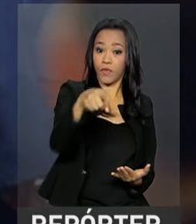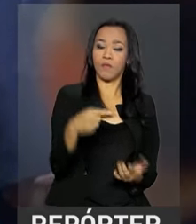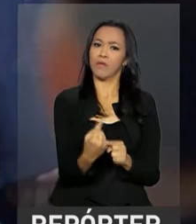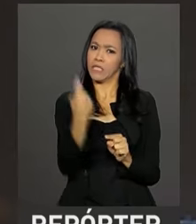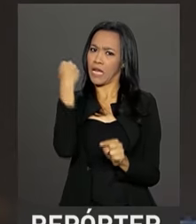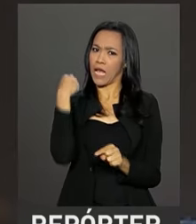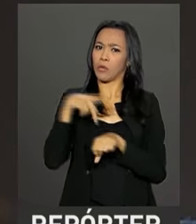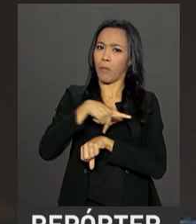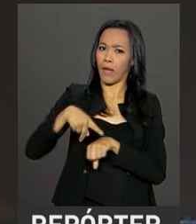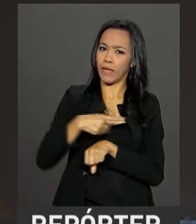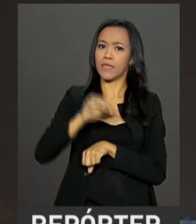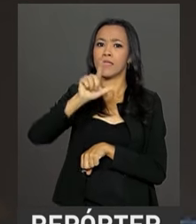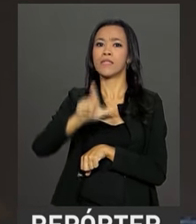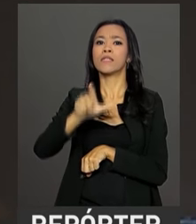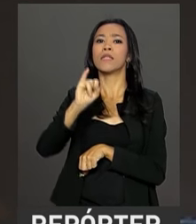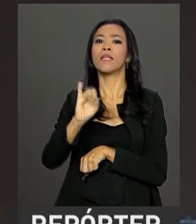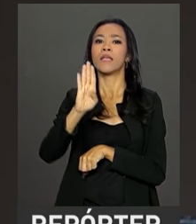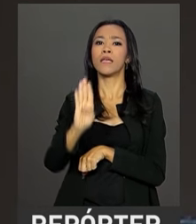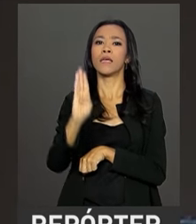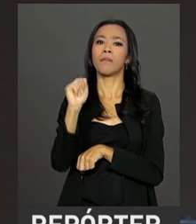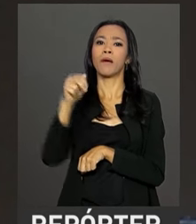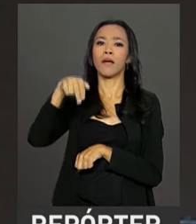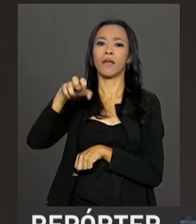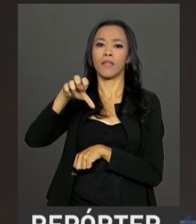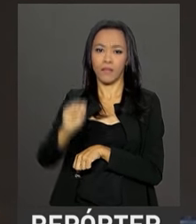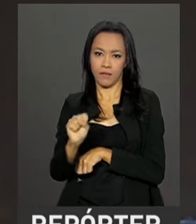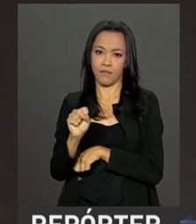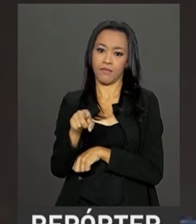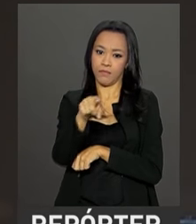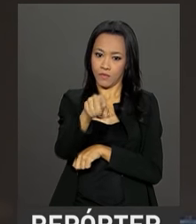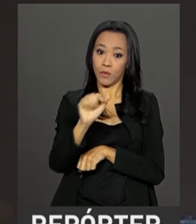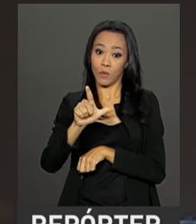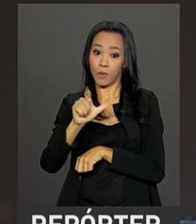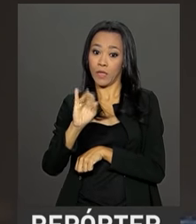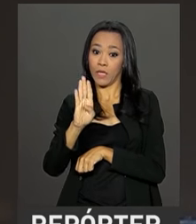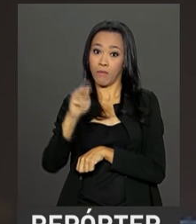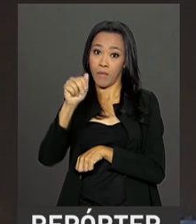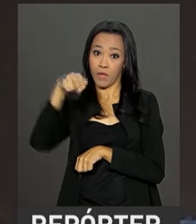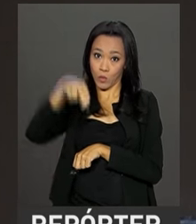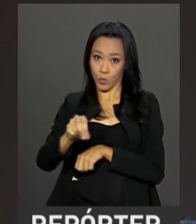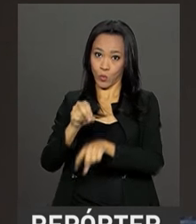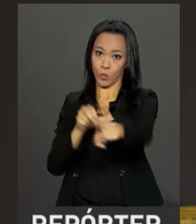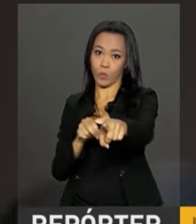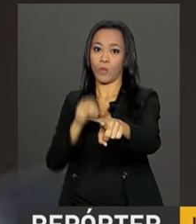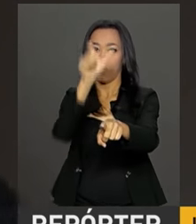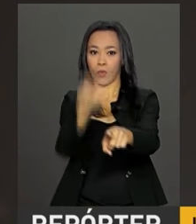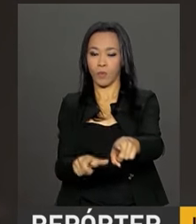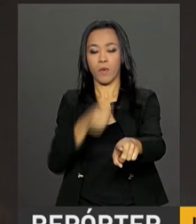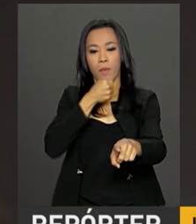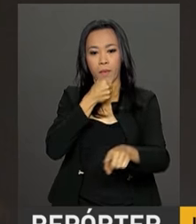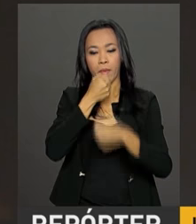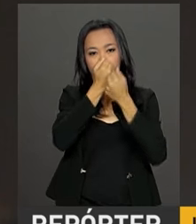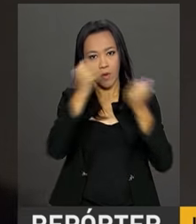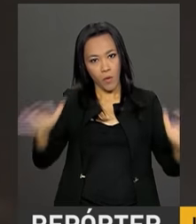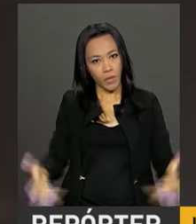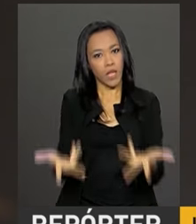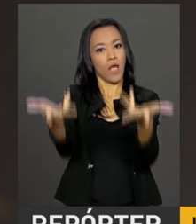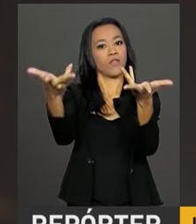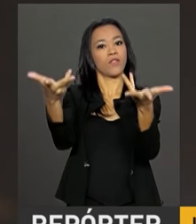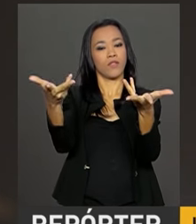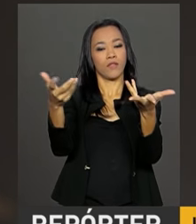país como lembrou o embaixador do líbano no brasil josé saia e uma homenagem é uma